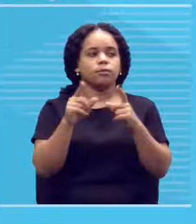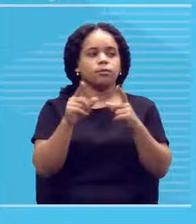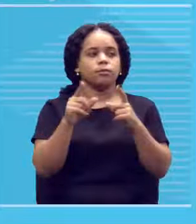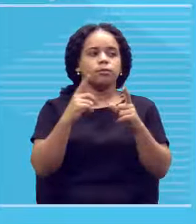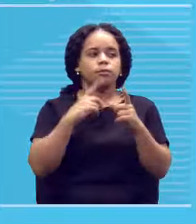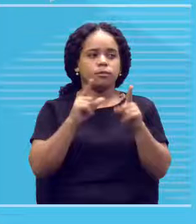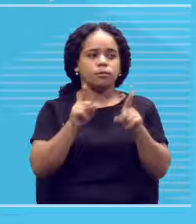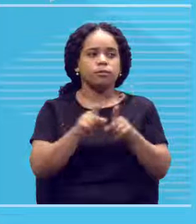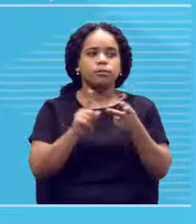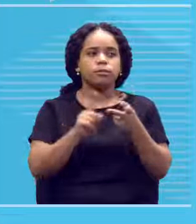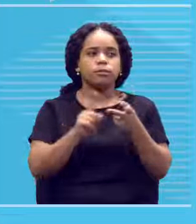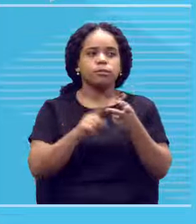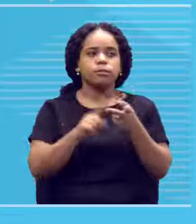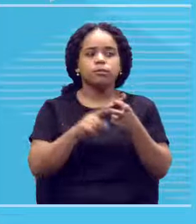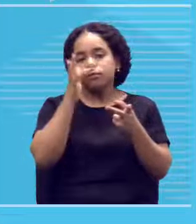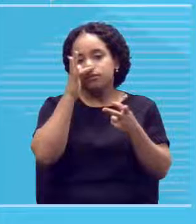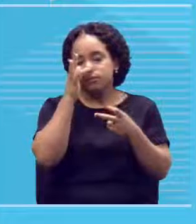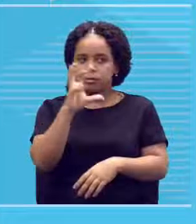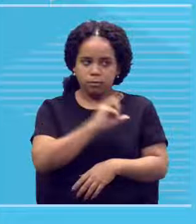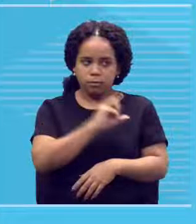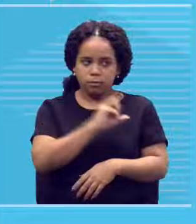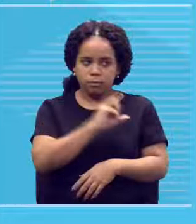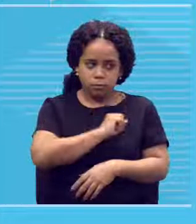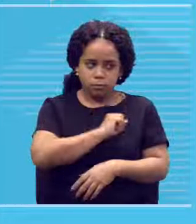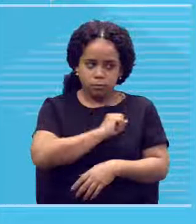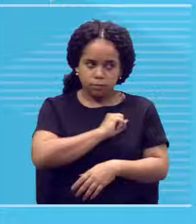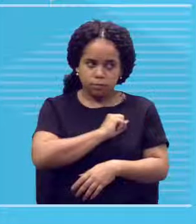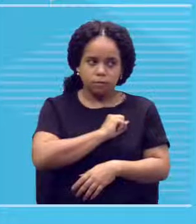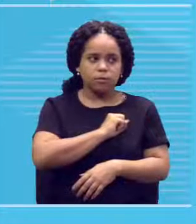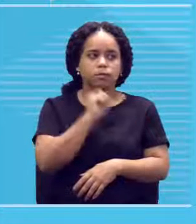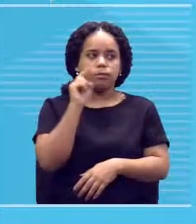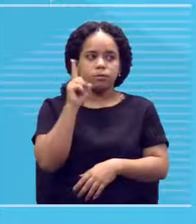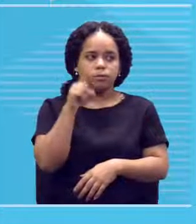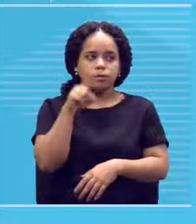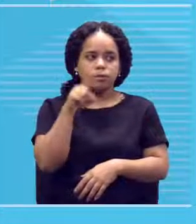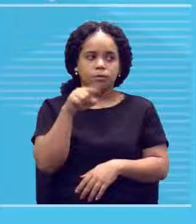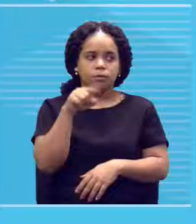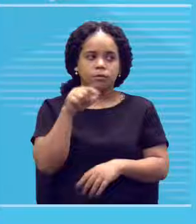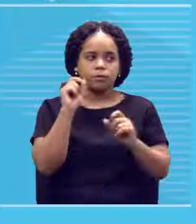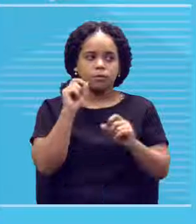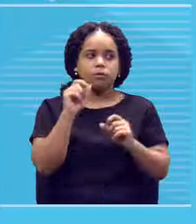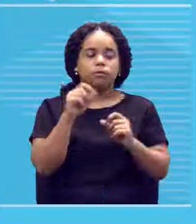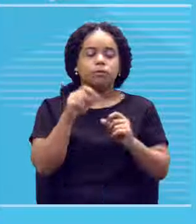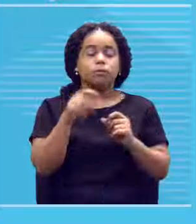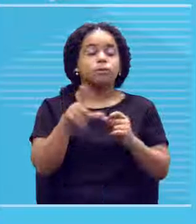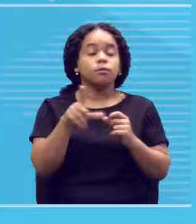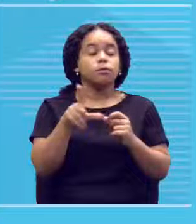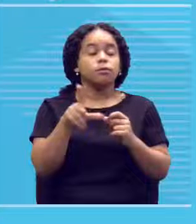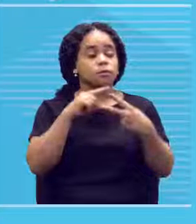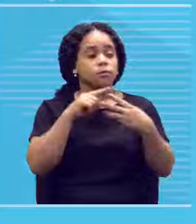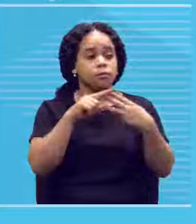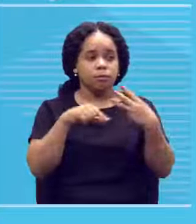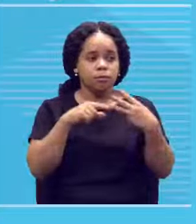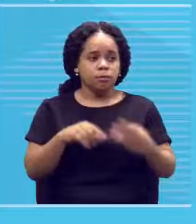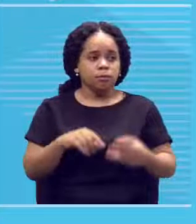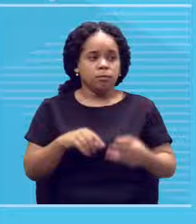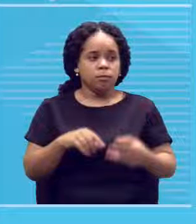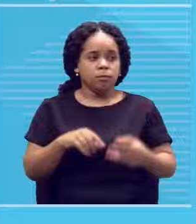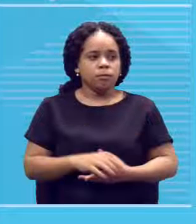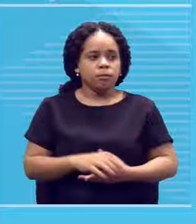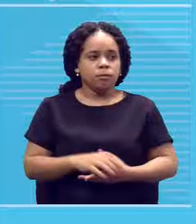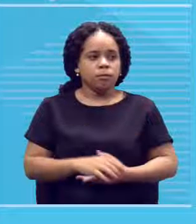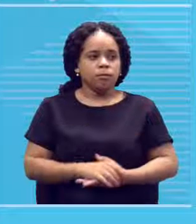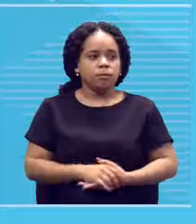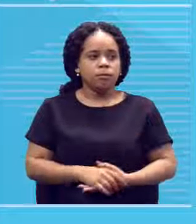gato rosa e amor são gato rosa opa opa opa